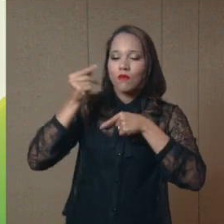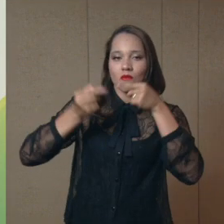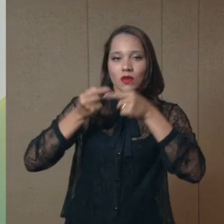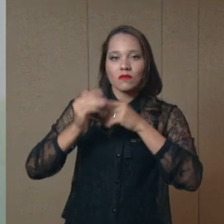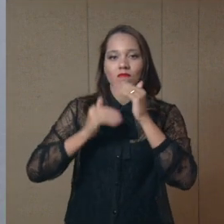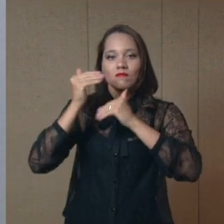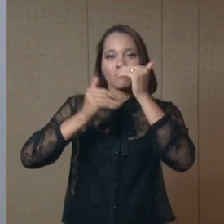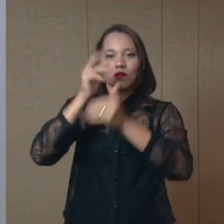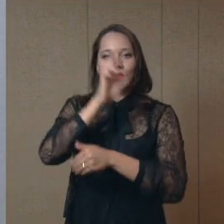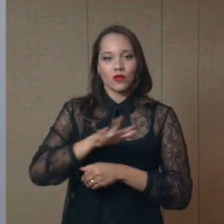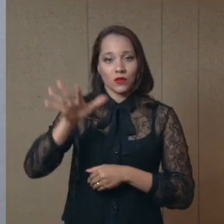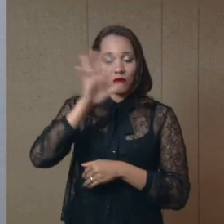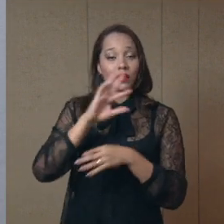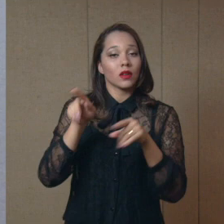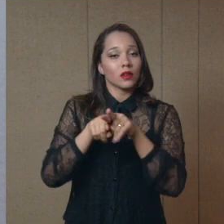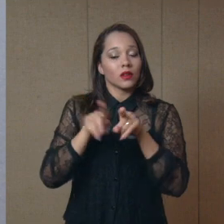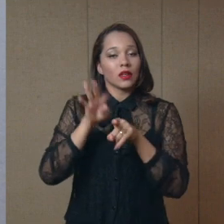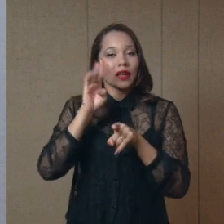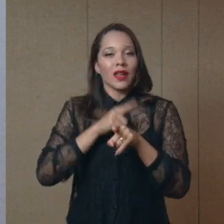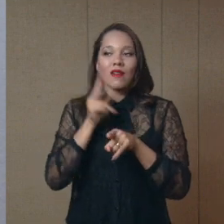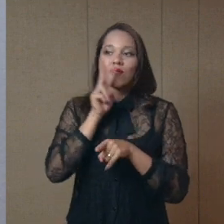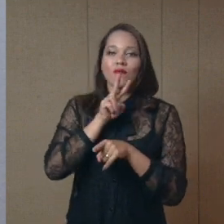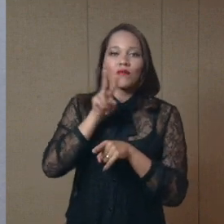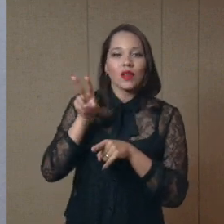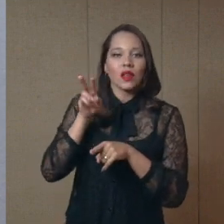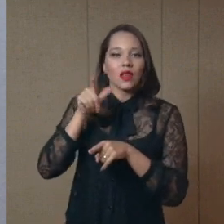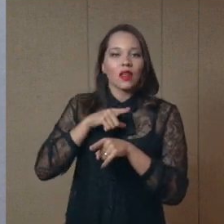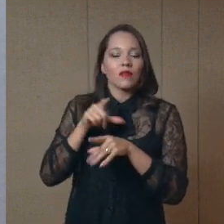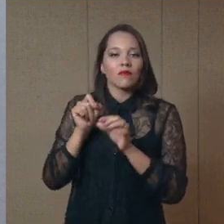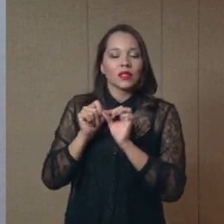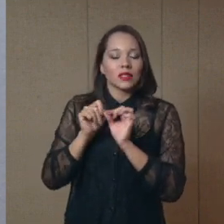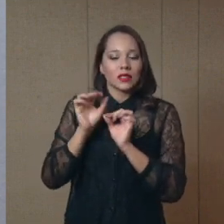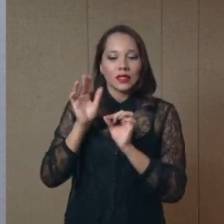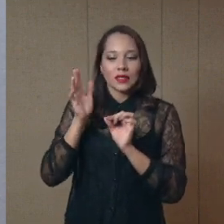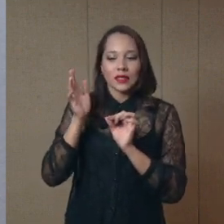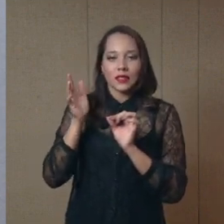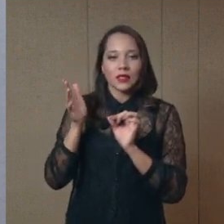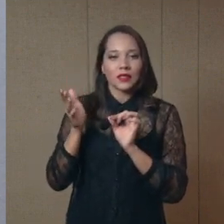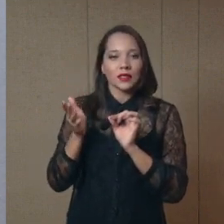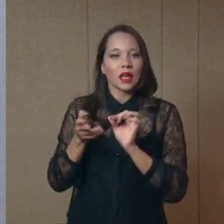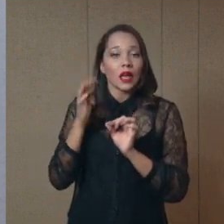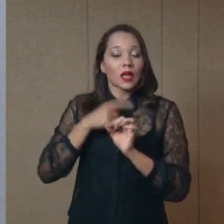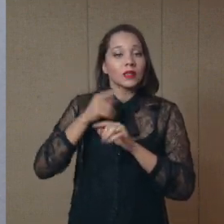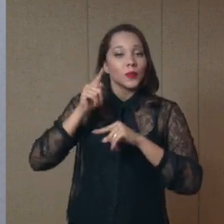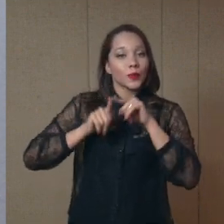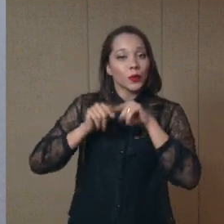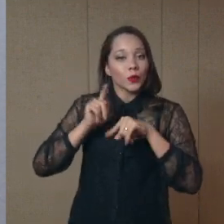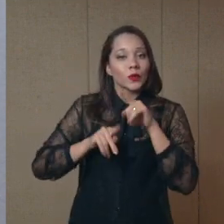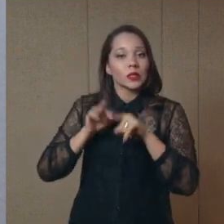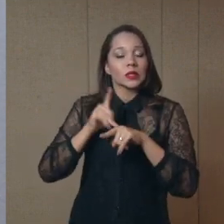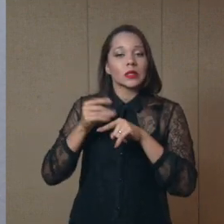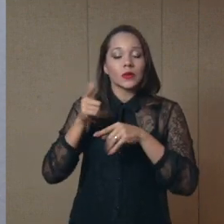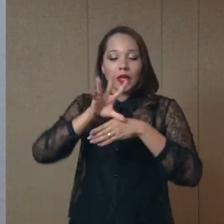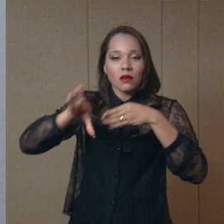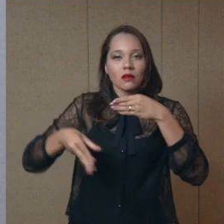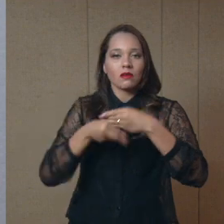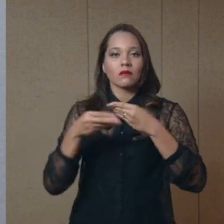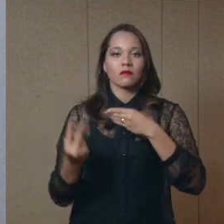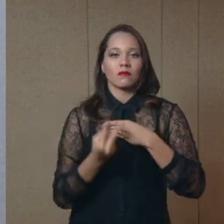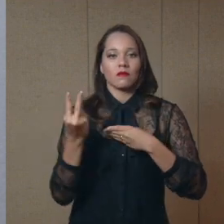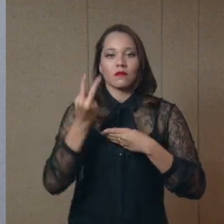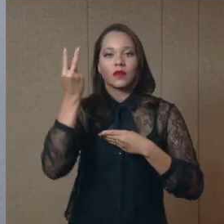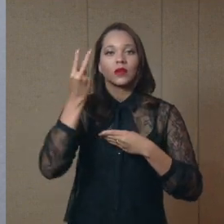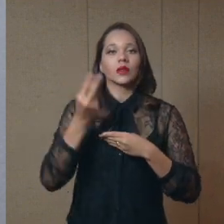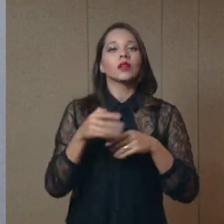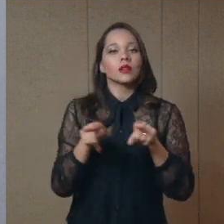do desenvolvimento regional também é verticalizar essa essa essa produção e trazer agregar valor